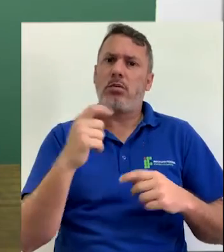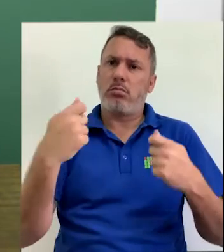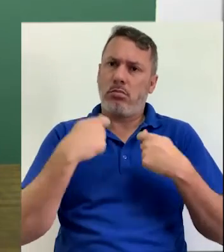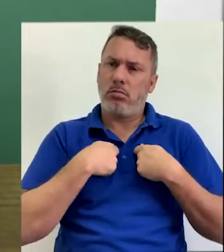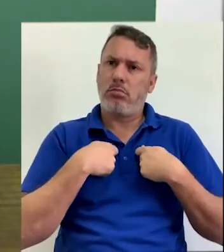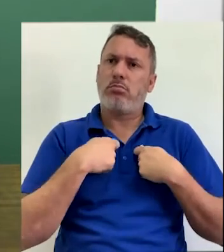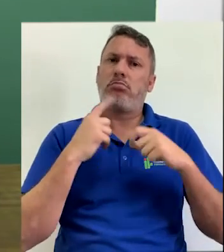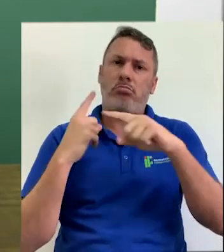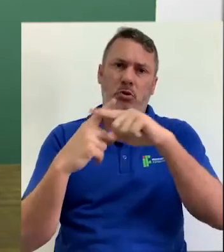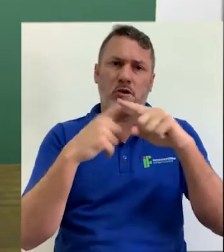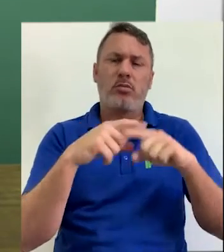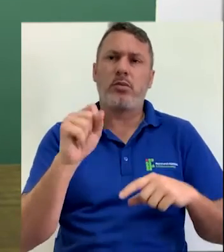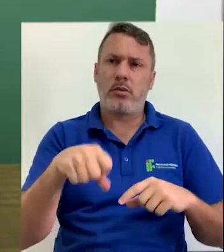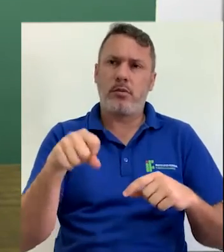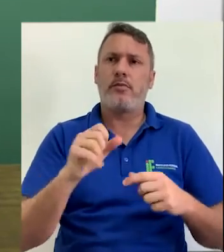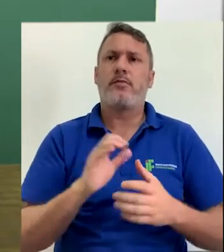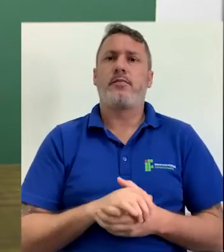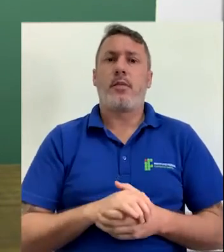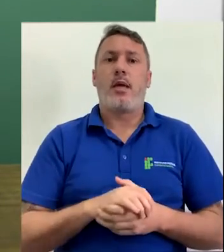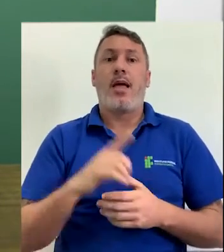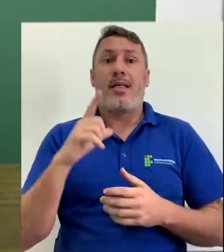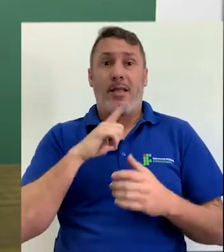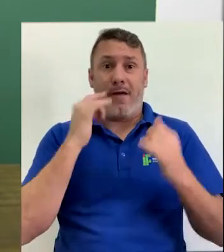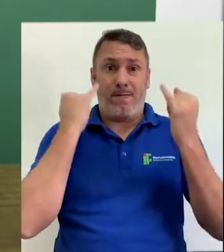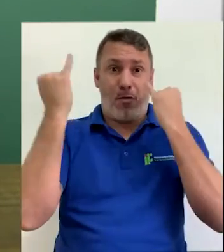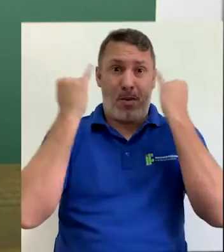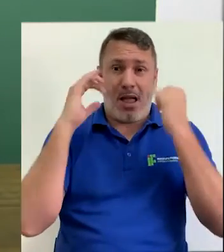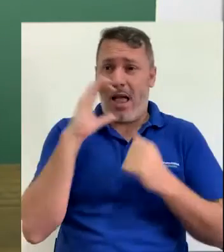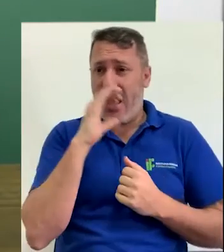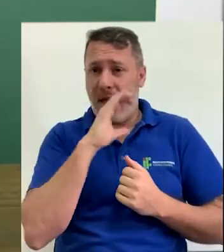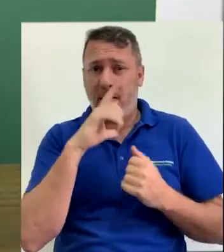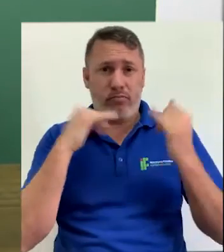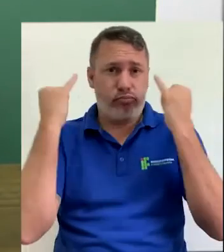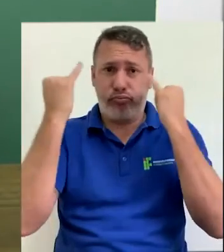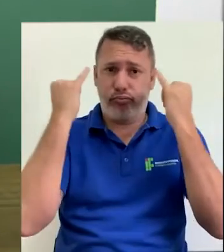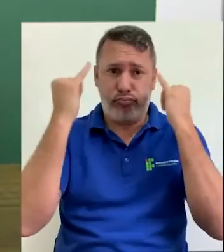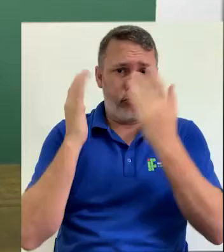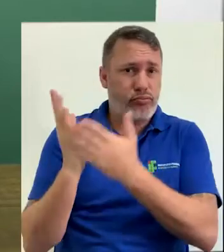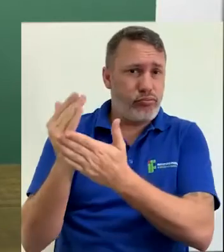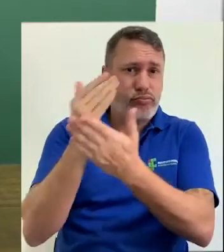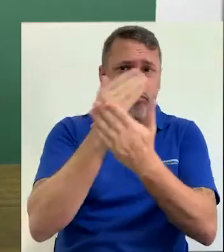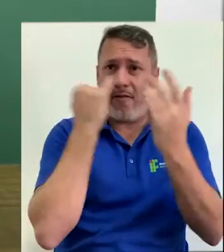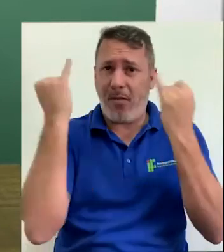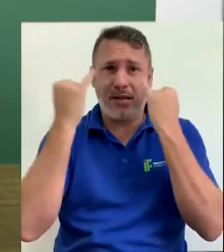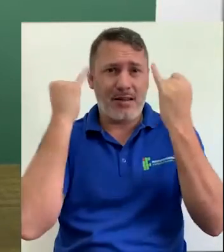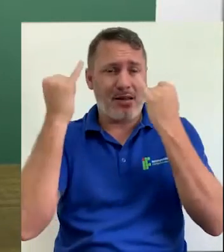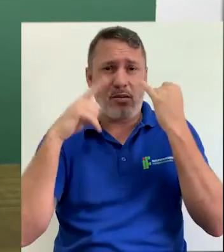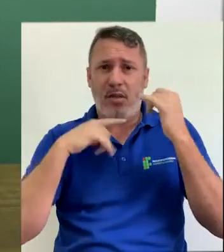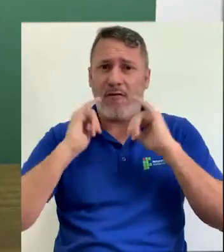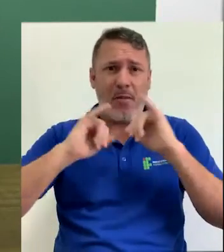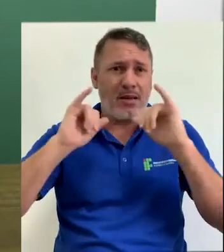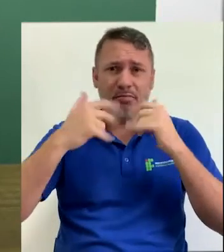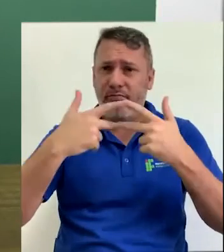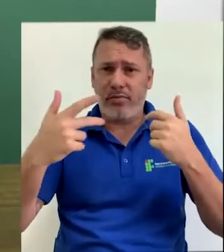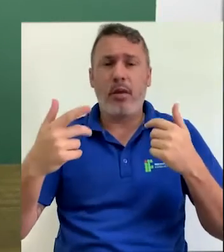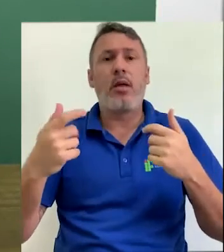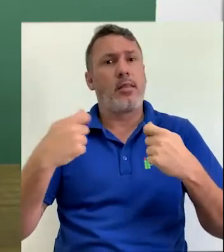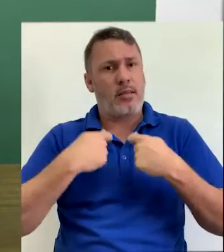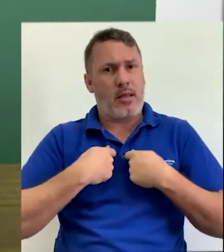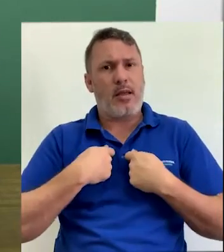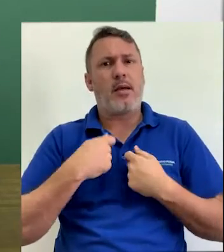proveitos. A rapidez da informação, a rapidez que eu tenho a informação, pode sim